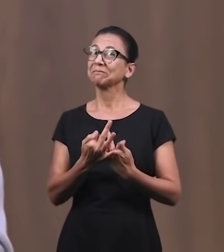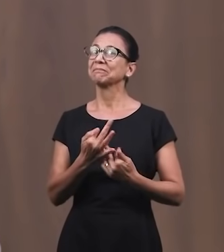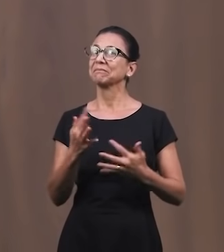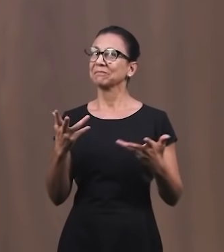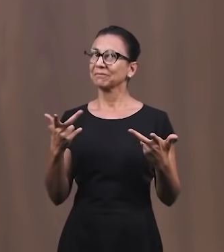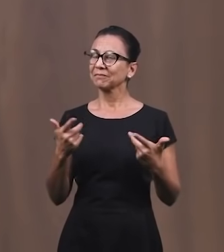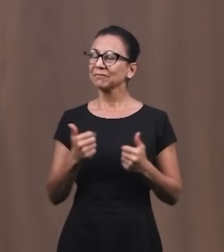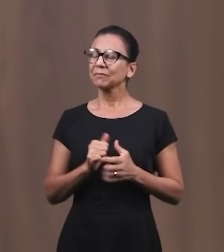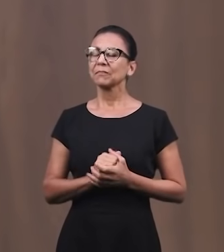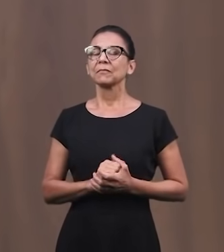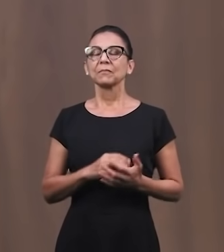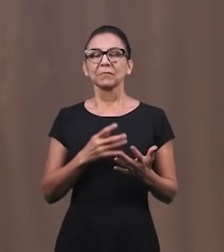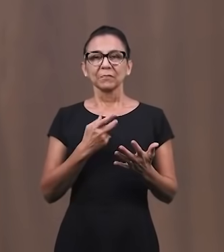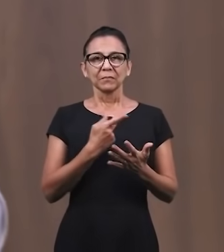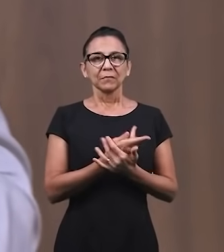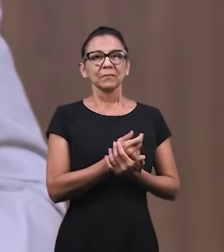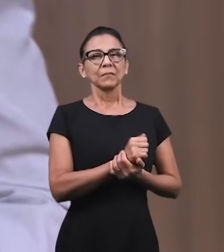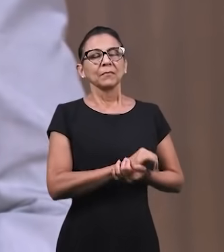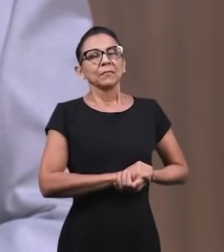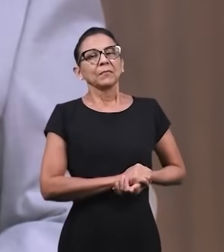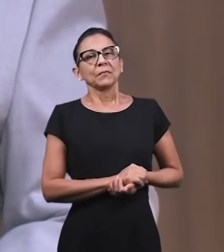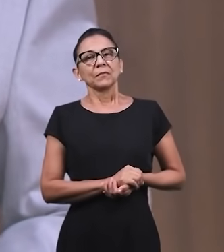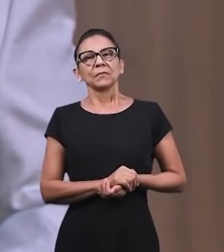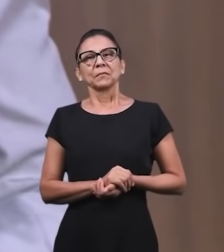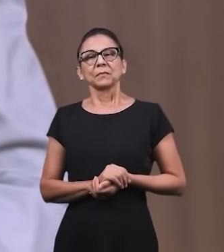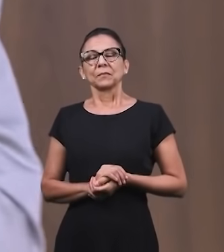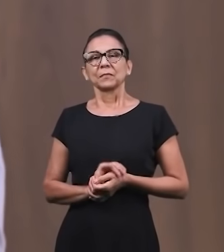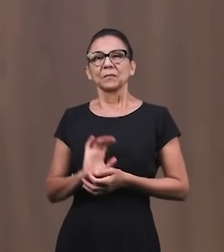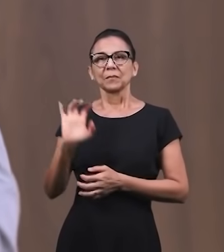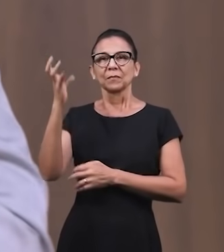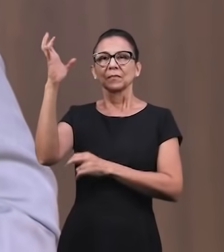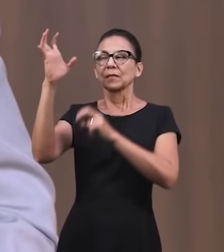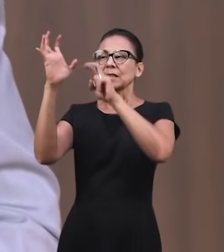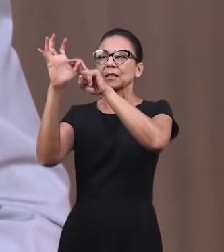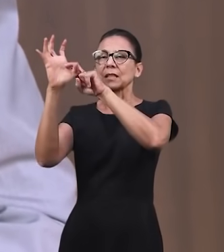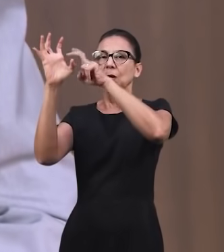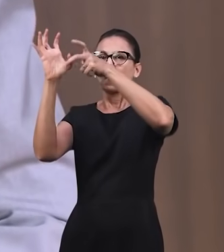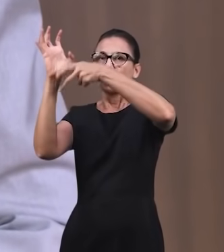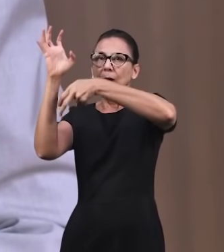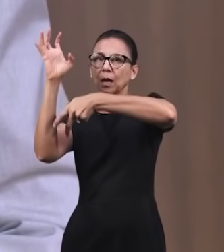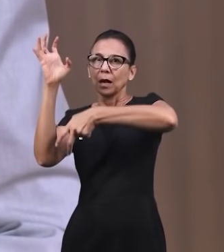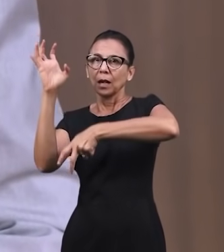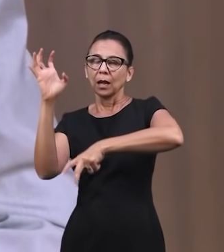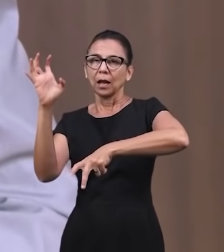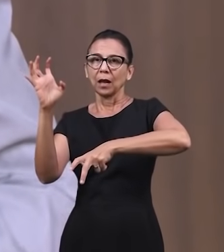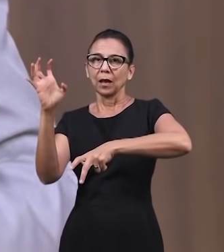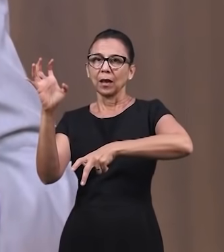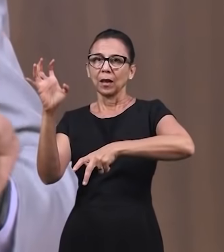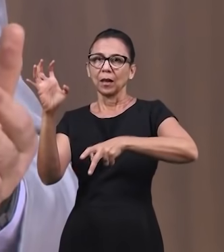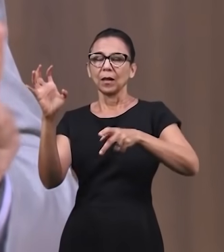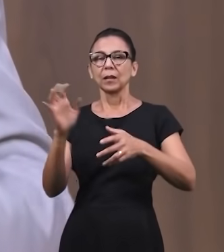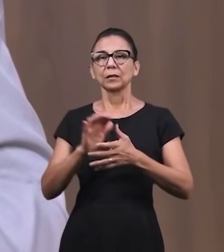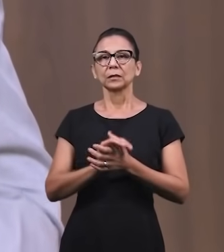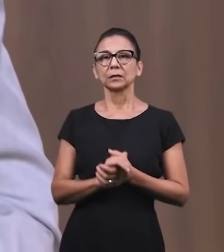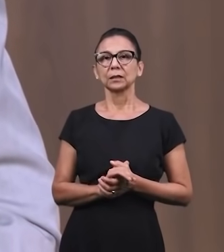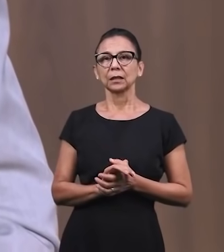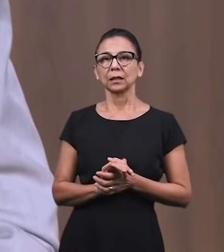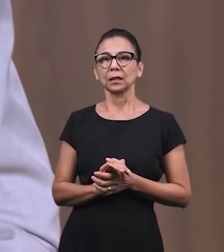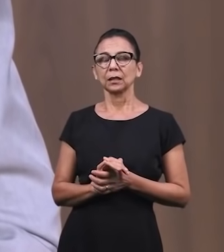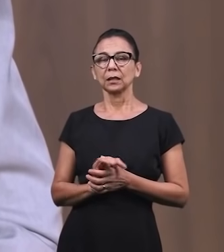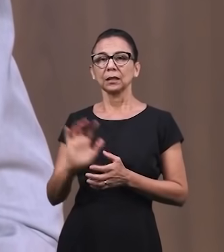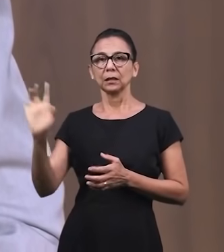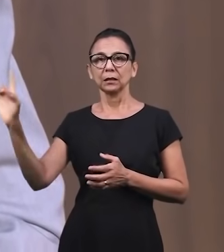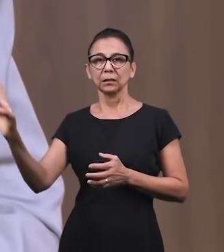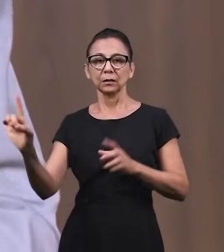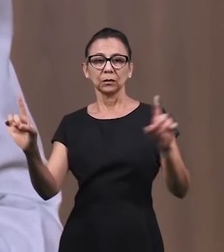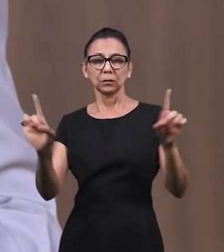maravilhosa. Zaqueu desceu e levou Jesus para a casa dele. O que Zaqueu fez ao entrar em